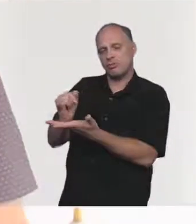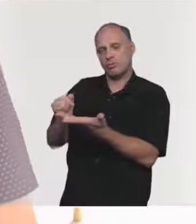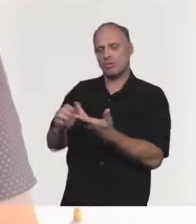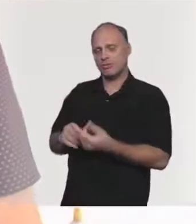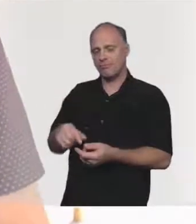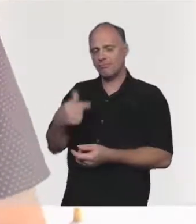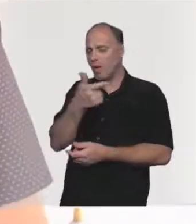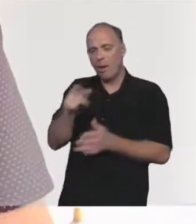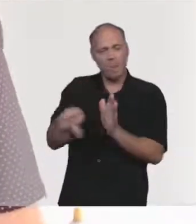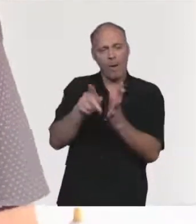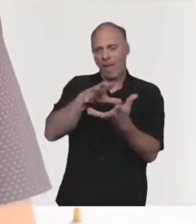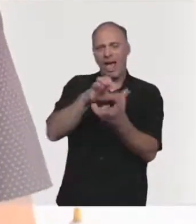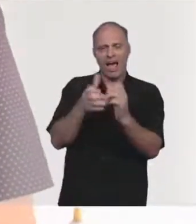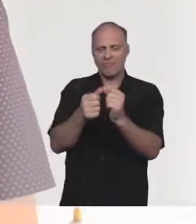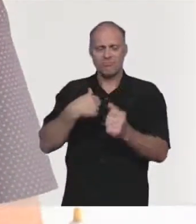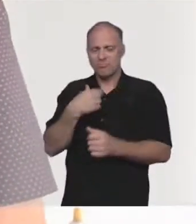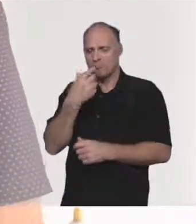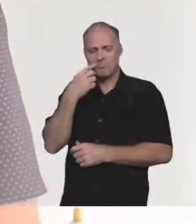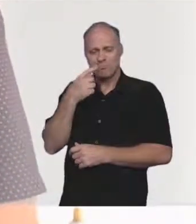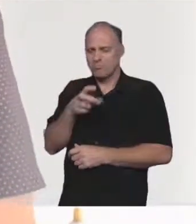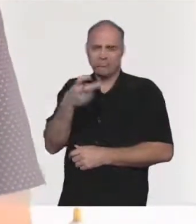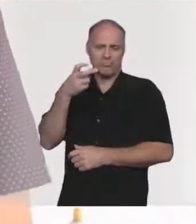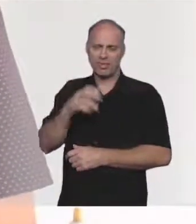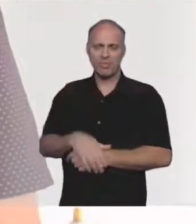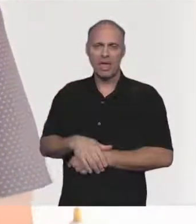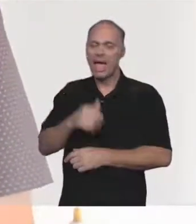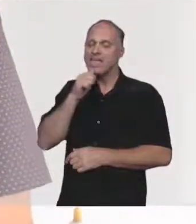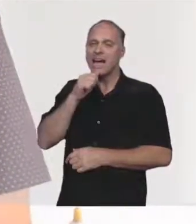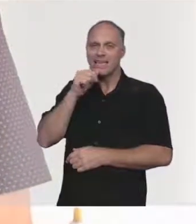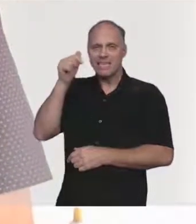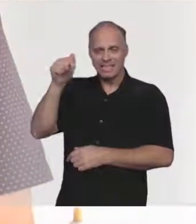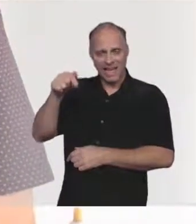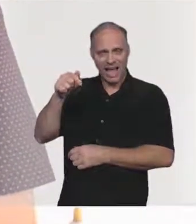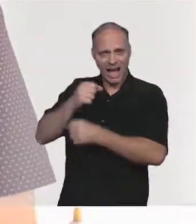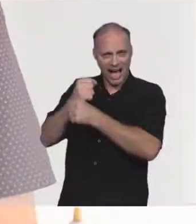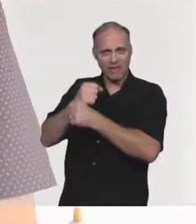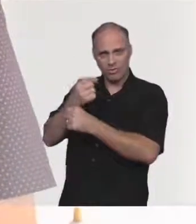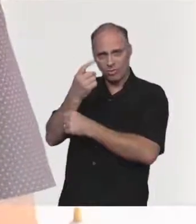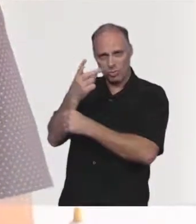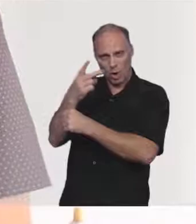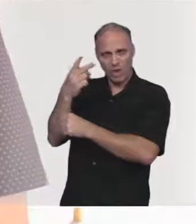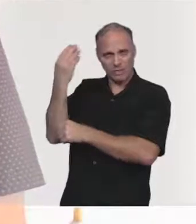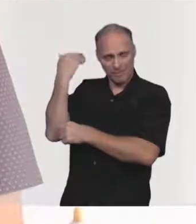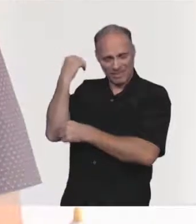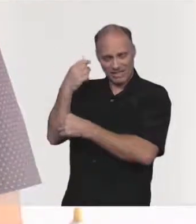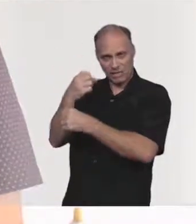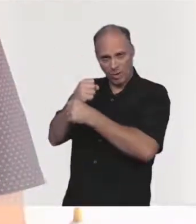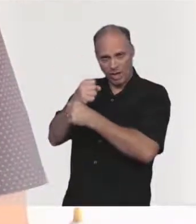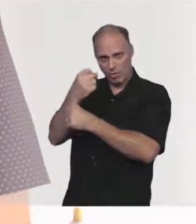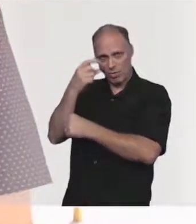via muito como arte. Casualmente nesse ano, 2012,